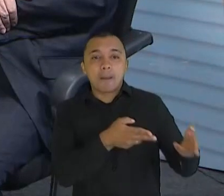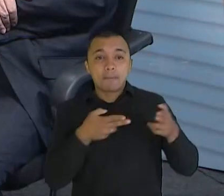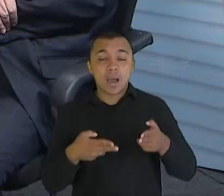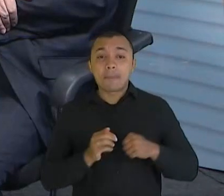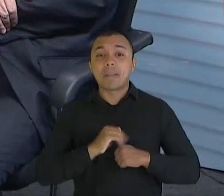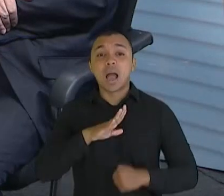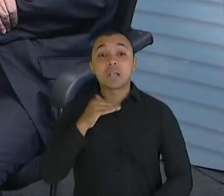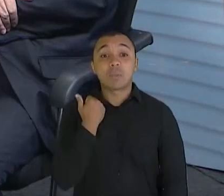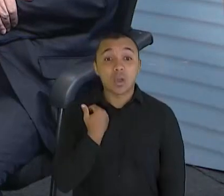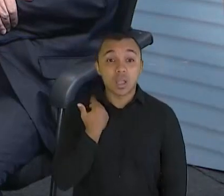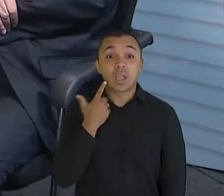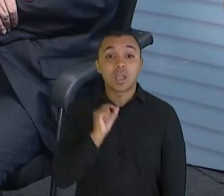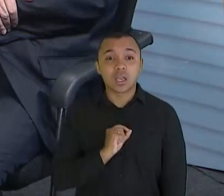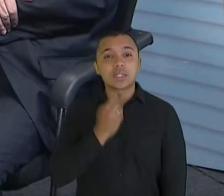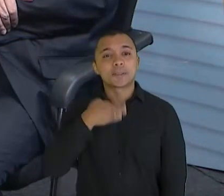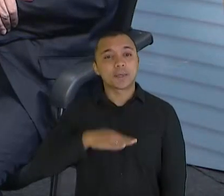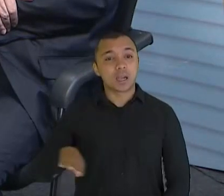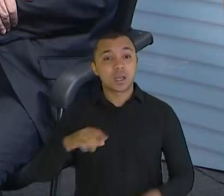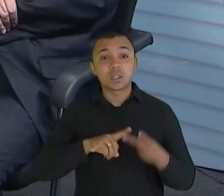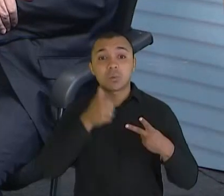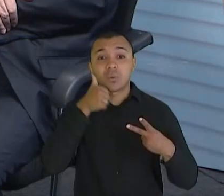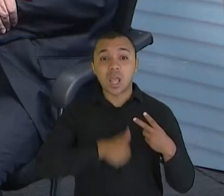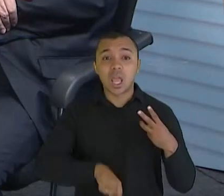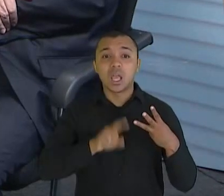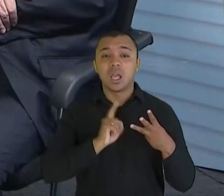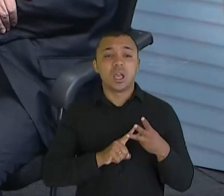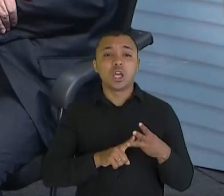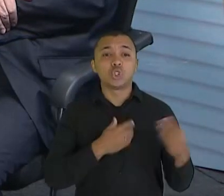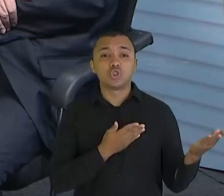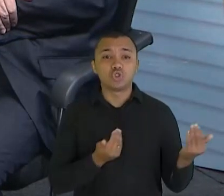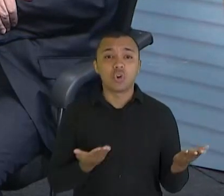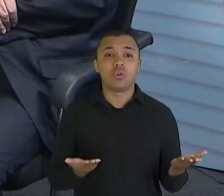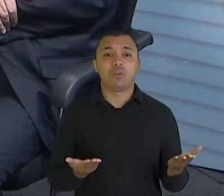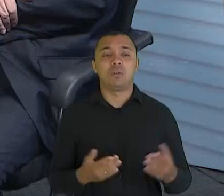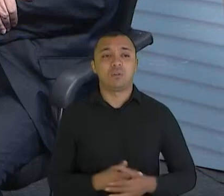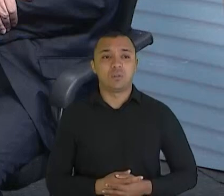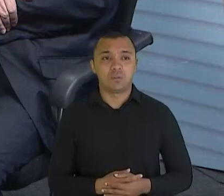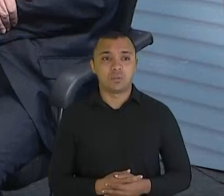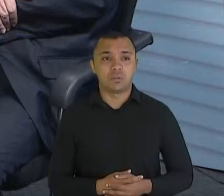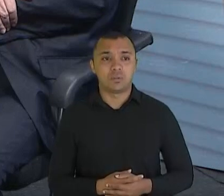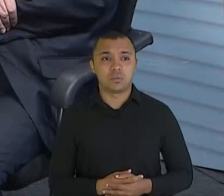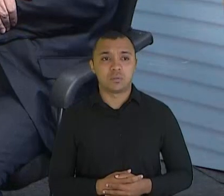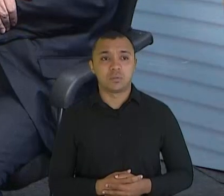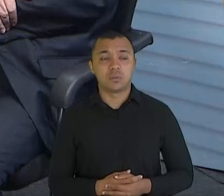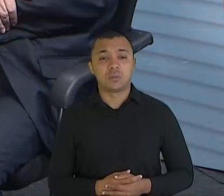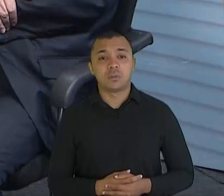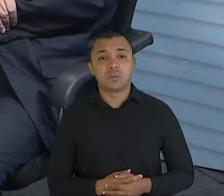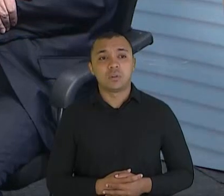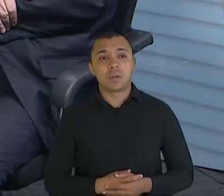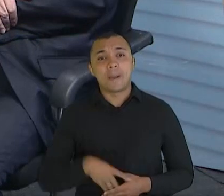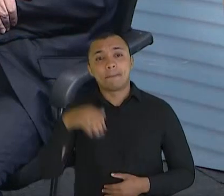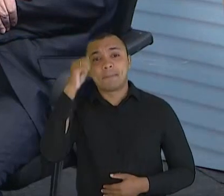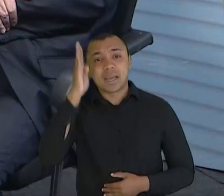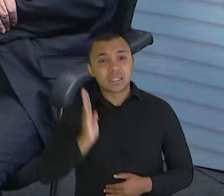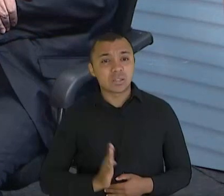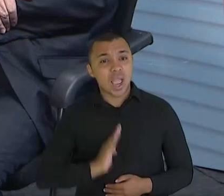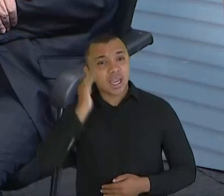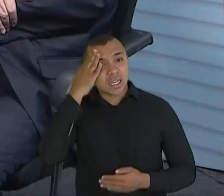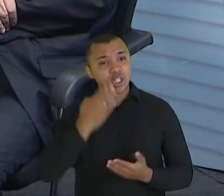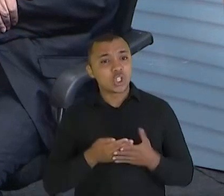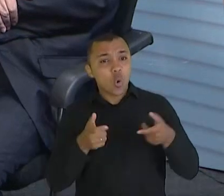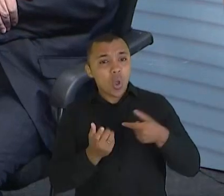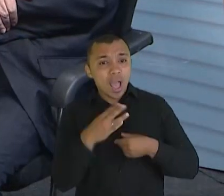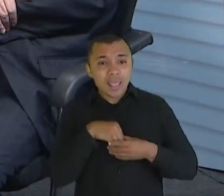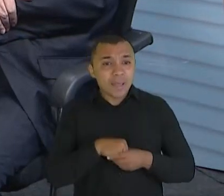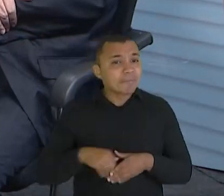crianças, adolescentes, jovens, idosos, mulheres. A casa, para milhares de pessoas no Brasil, não é um lugar seguro. Isso é terrível,